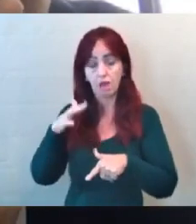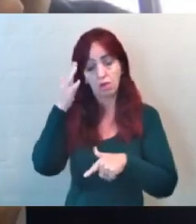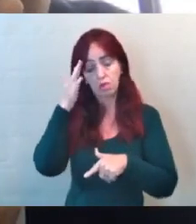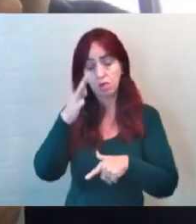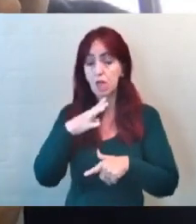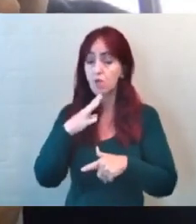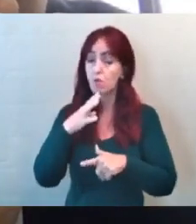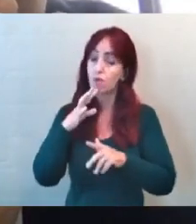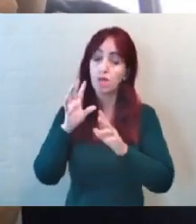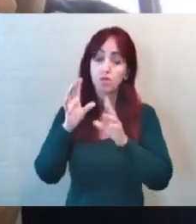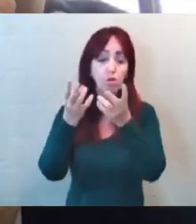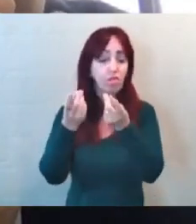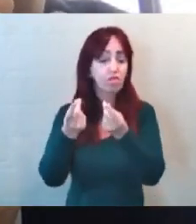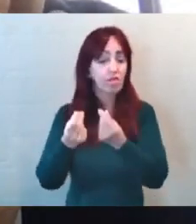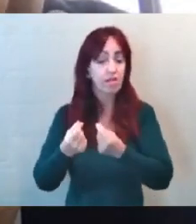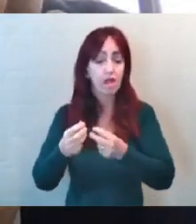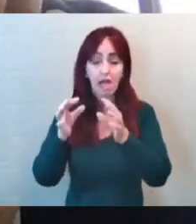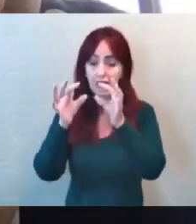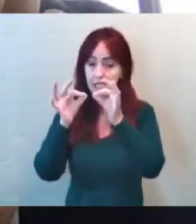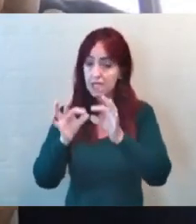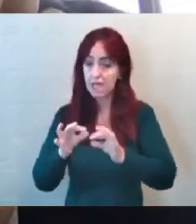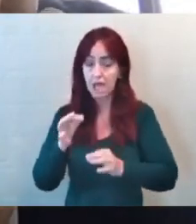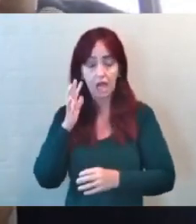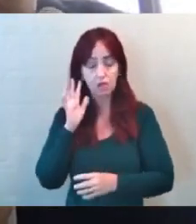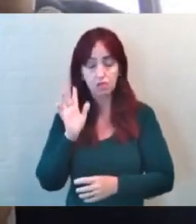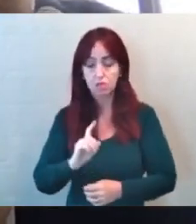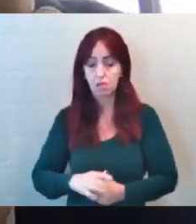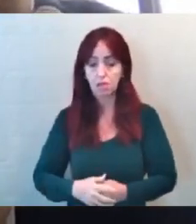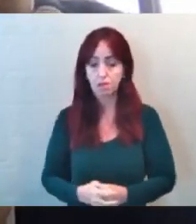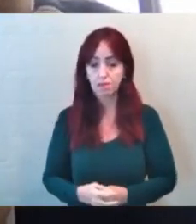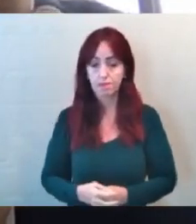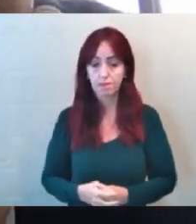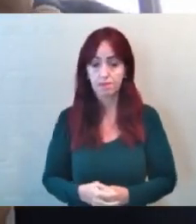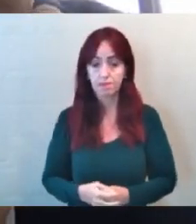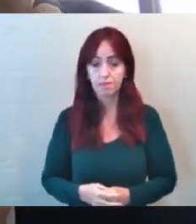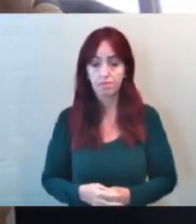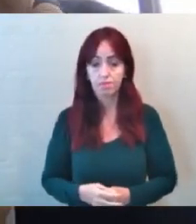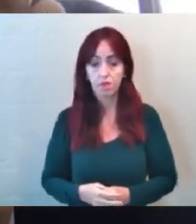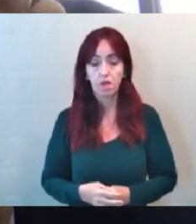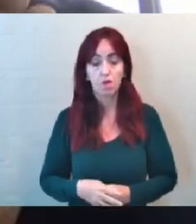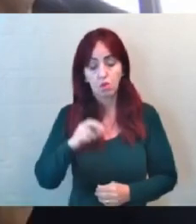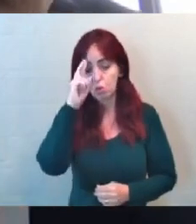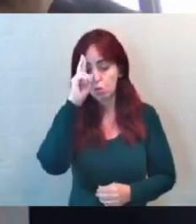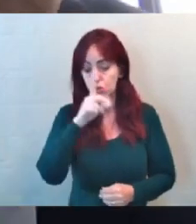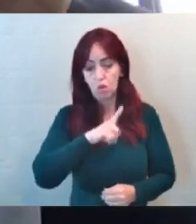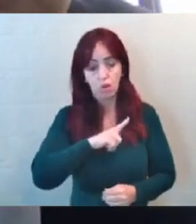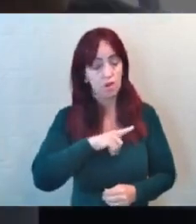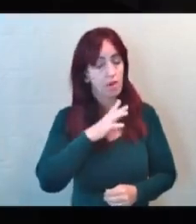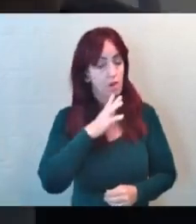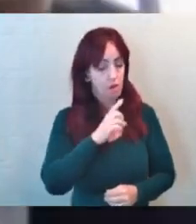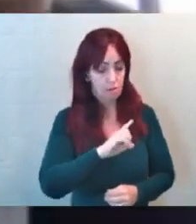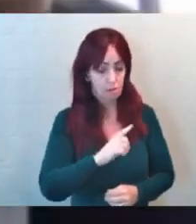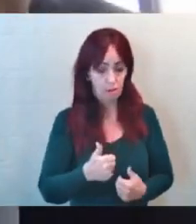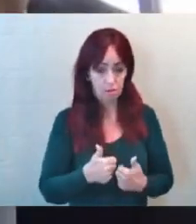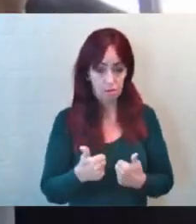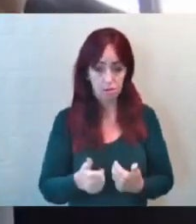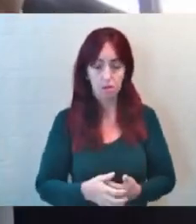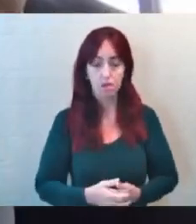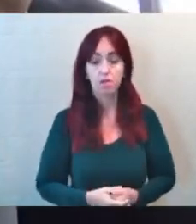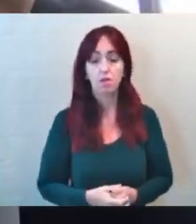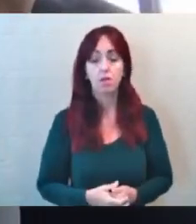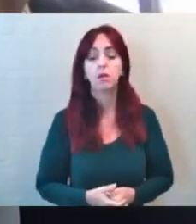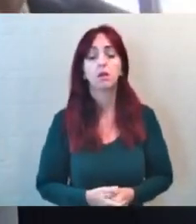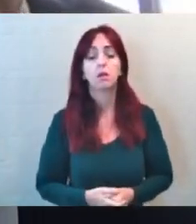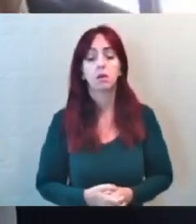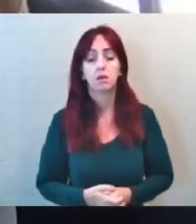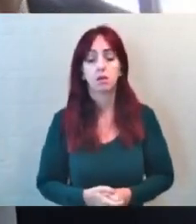ele, não. Tá, então sobre isso o senhor não tem conhecimento. Por favor, vereador, pode chamar